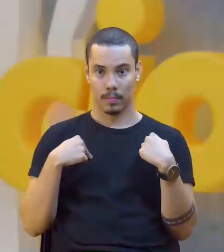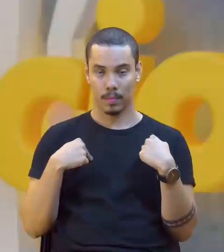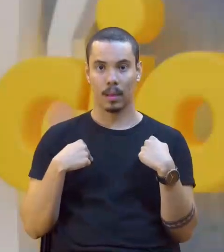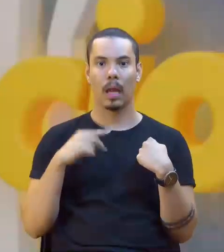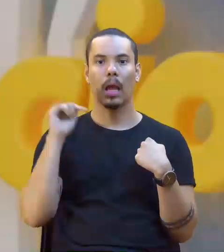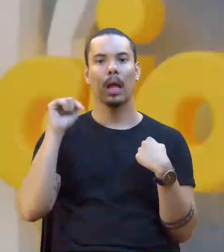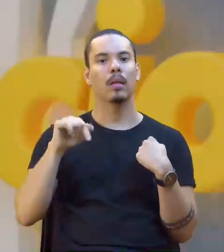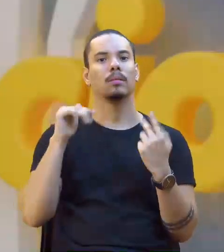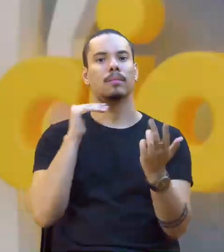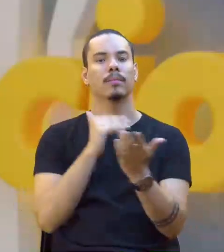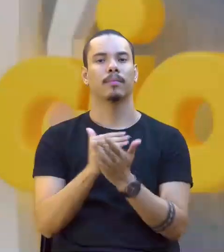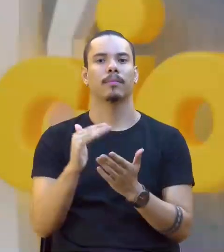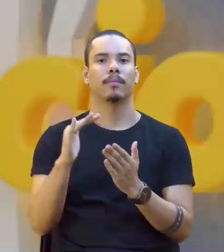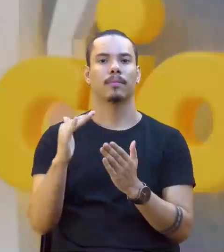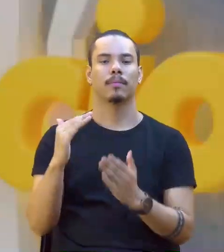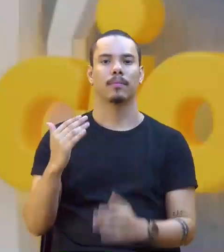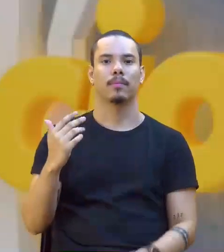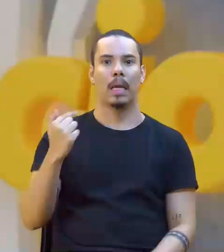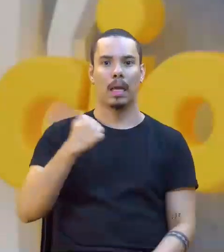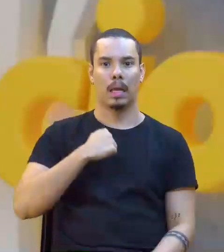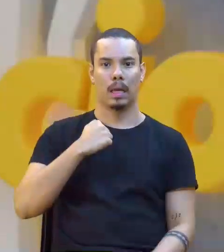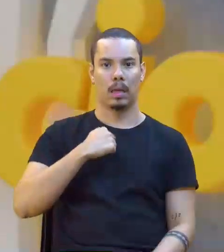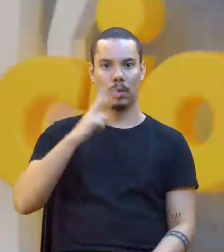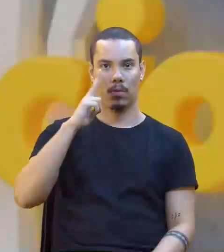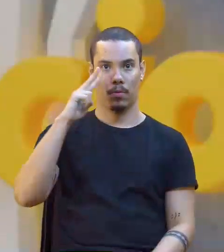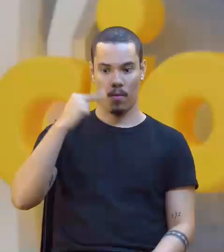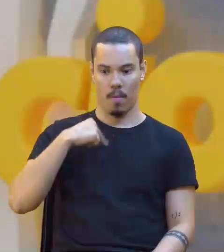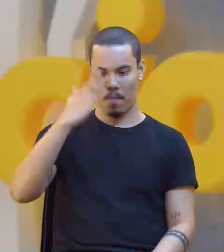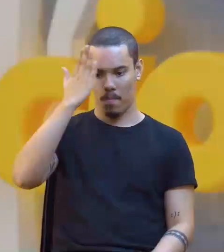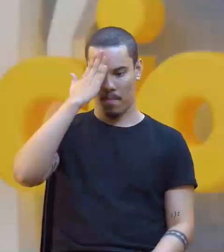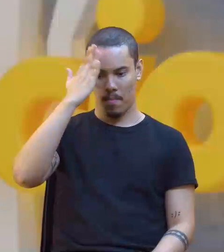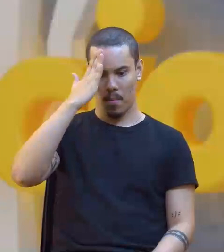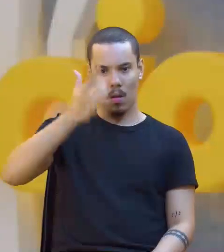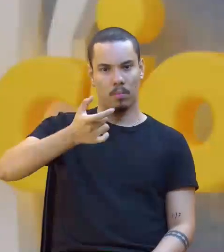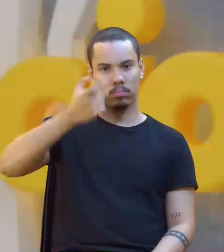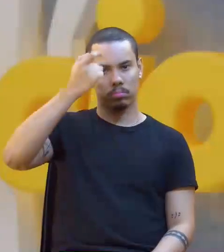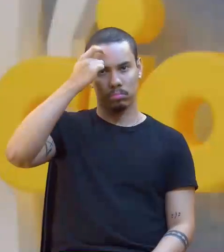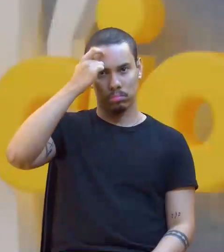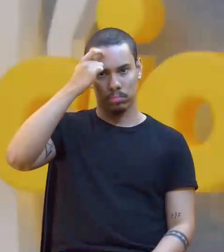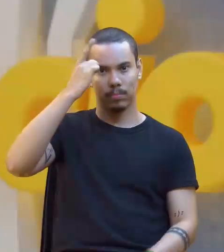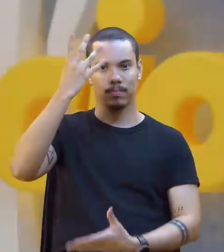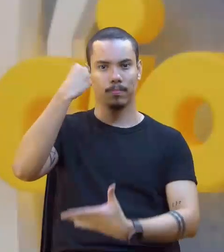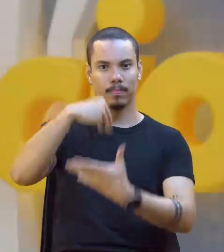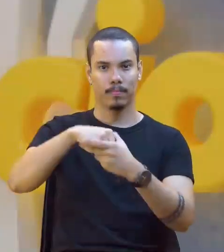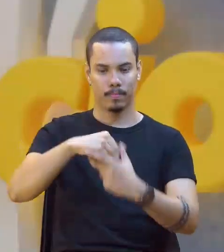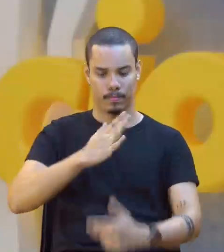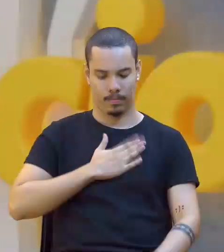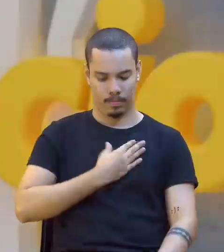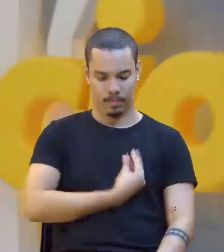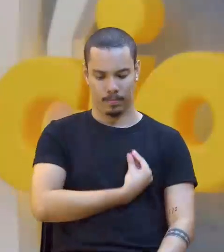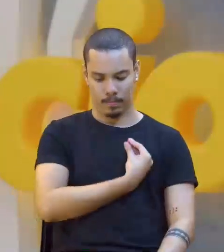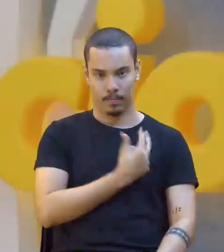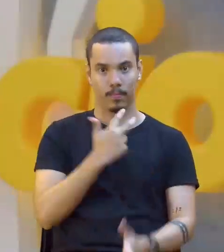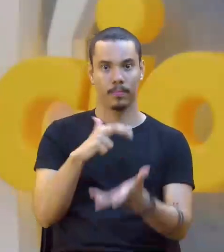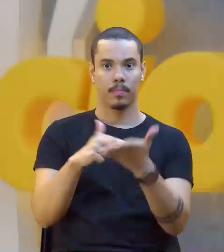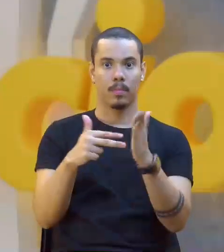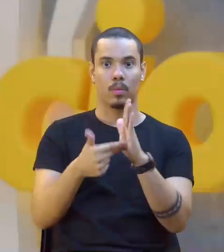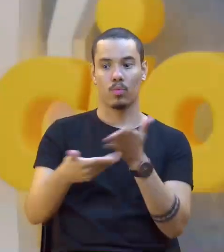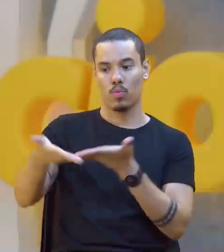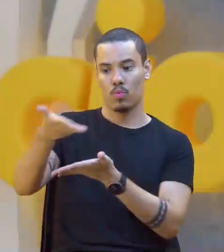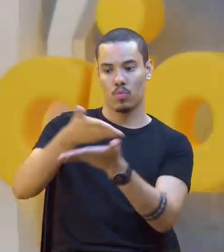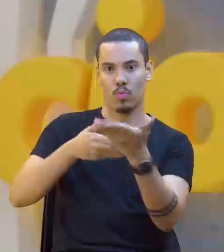Essa construção minha, que está aqui na minha consciência, que está dentro de mim, é construída